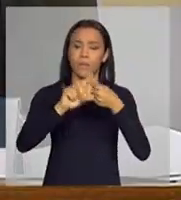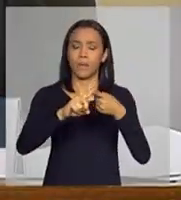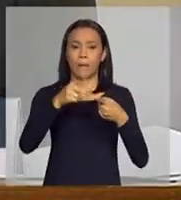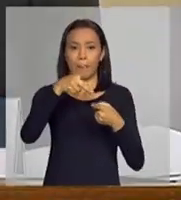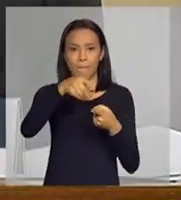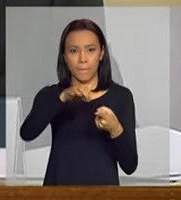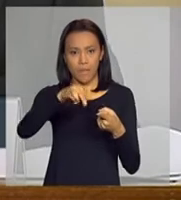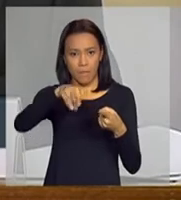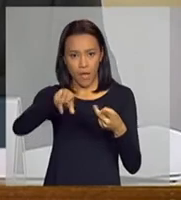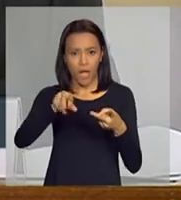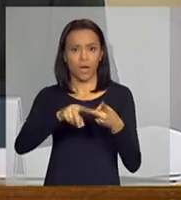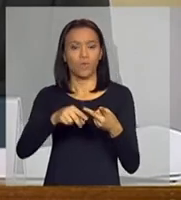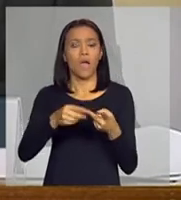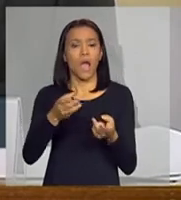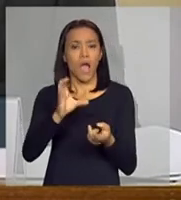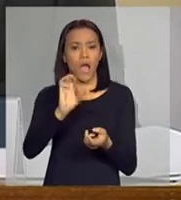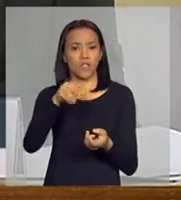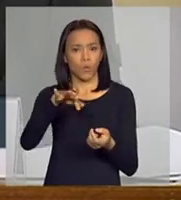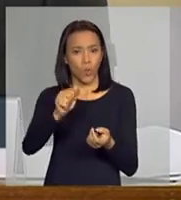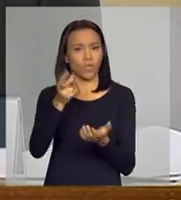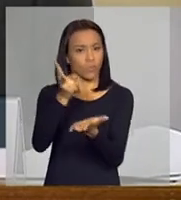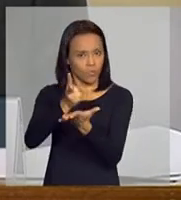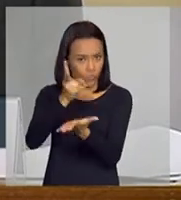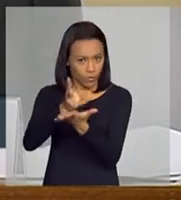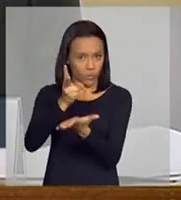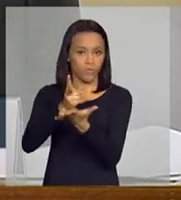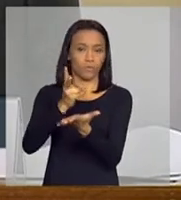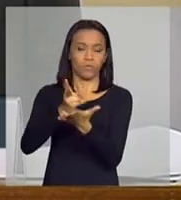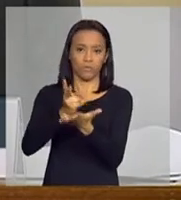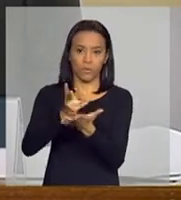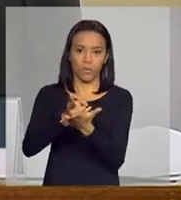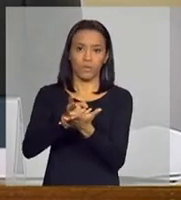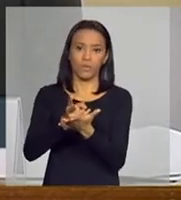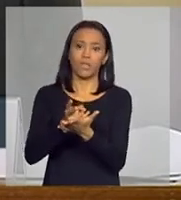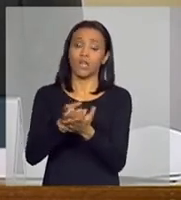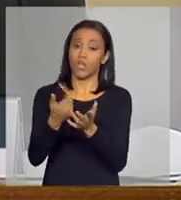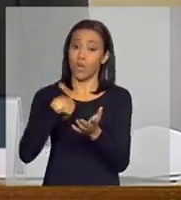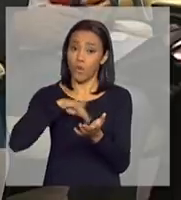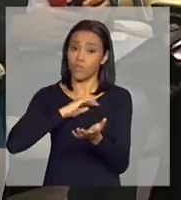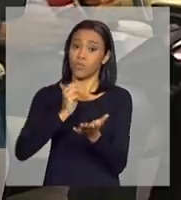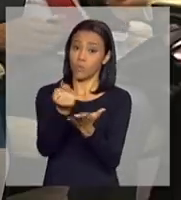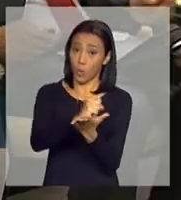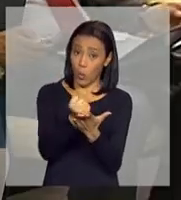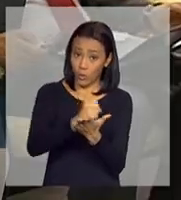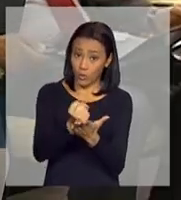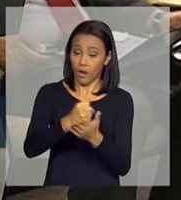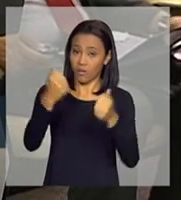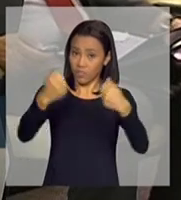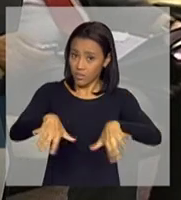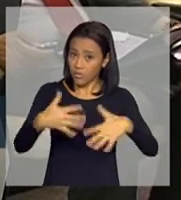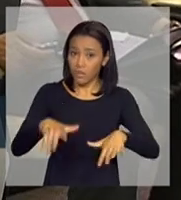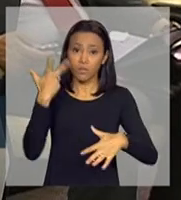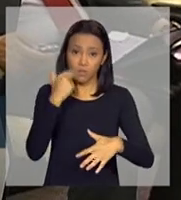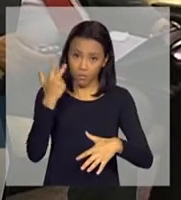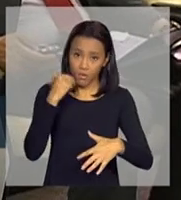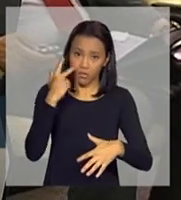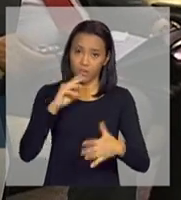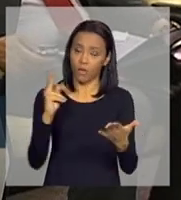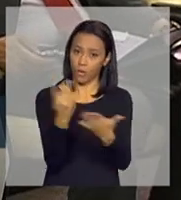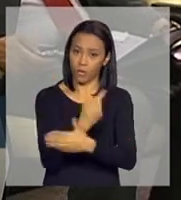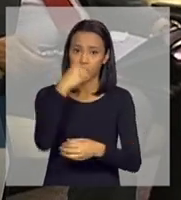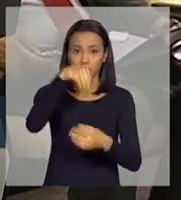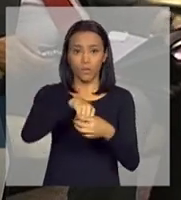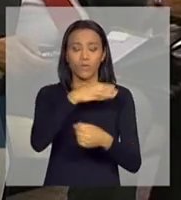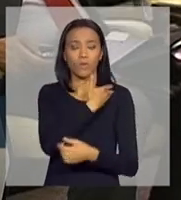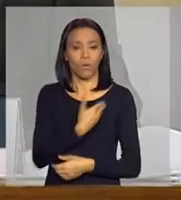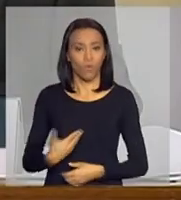sólidas continuaram sólidas continuaremos controlando despesa corrente dentro do